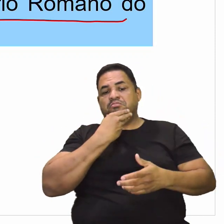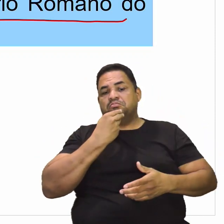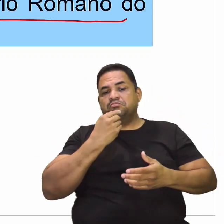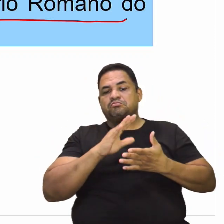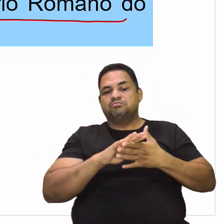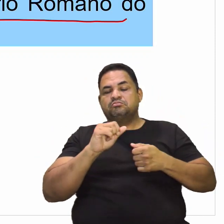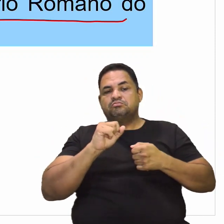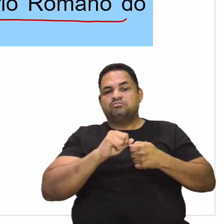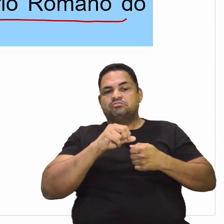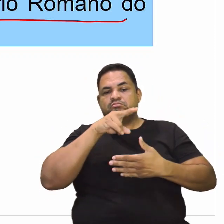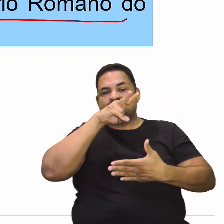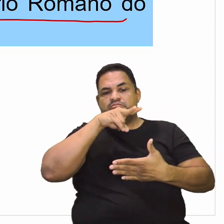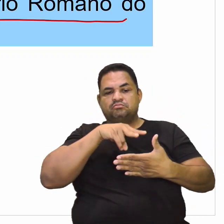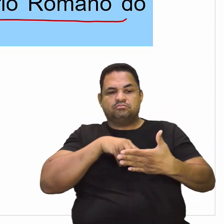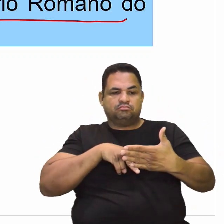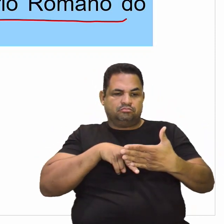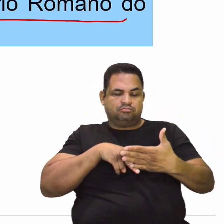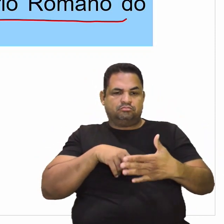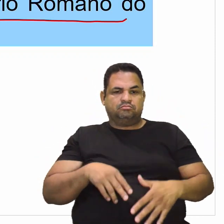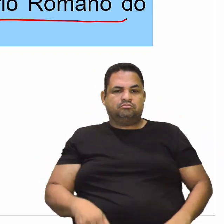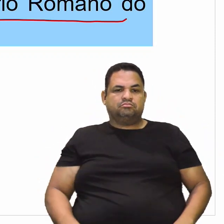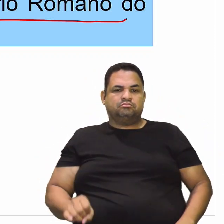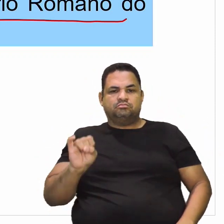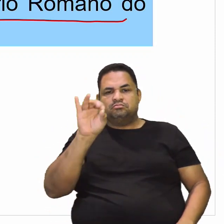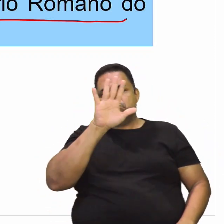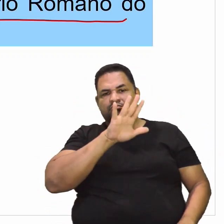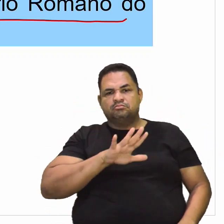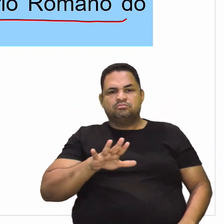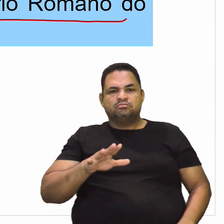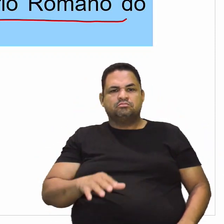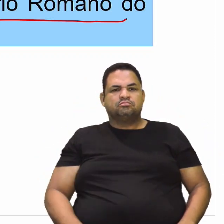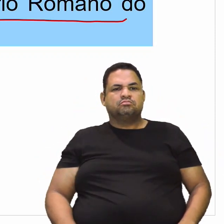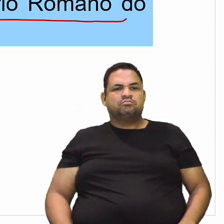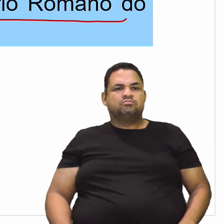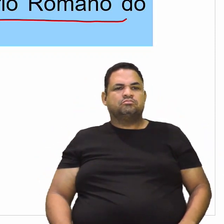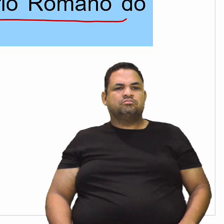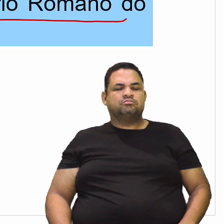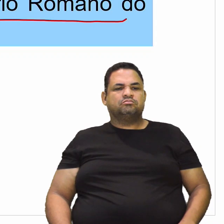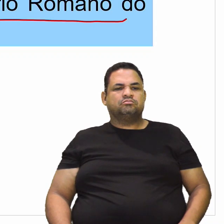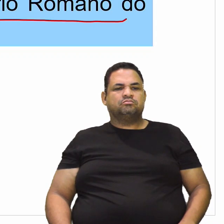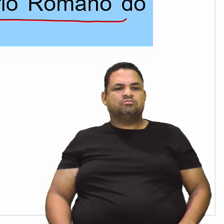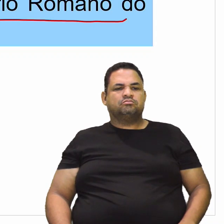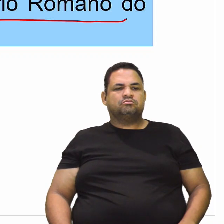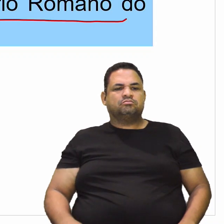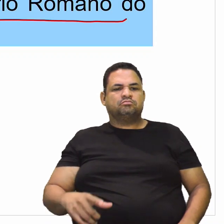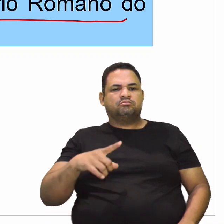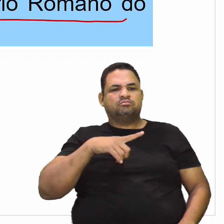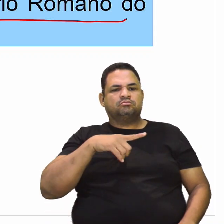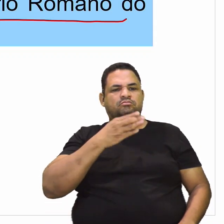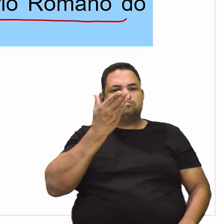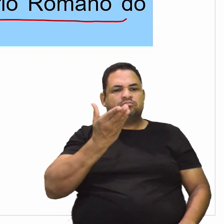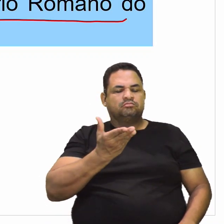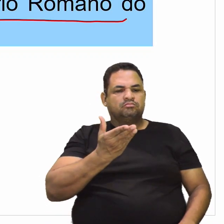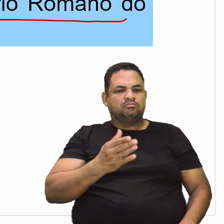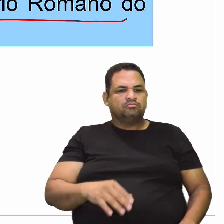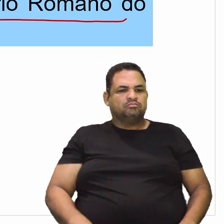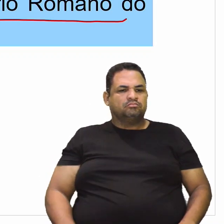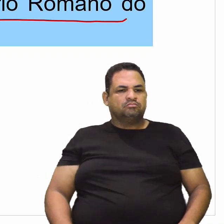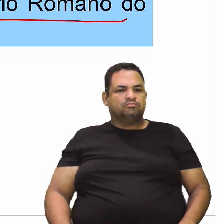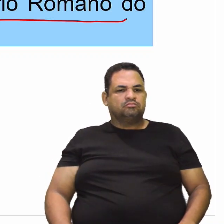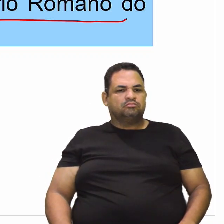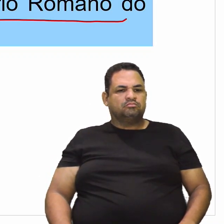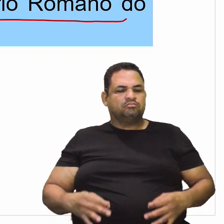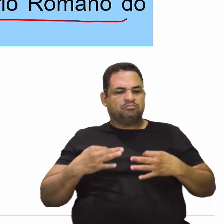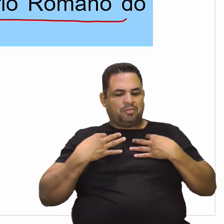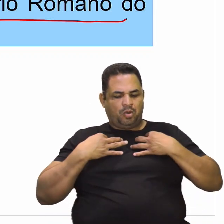fiz até a leitura da imagem, como eu vou fazer nessa aqui. Bom, aqui tu observa o traje